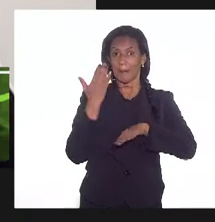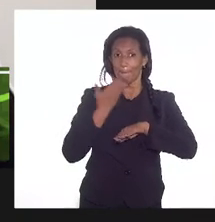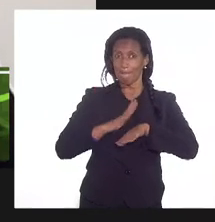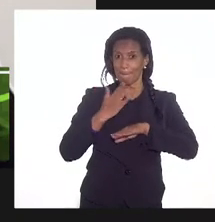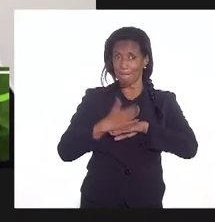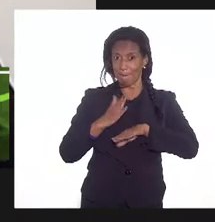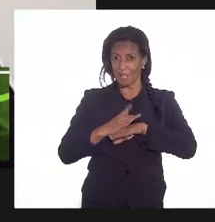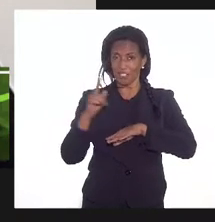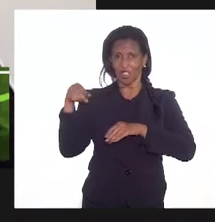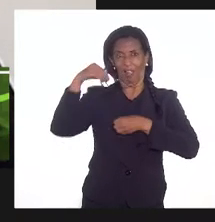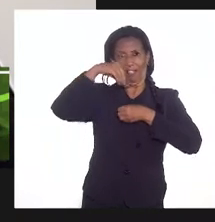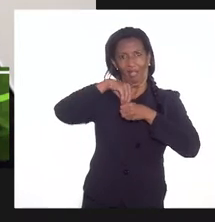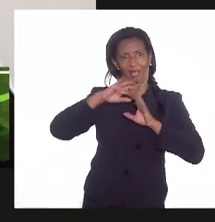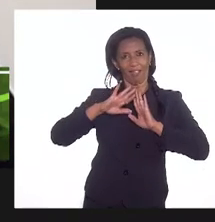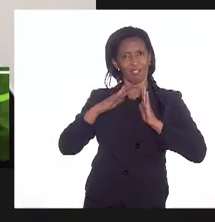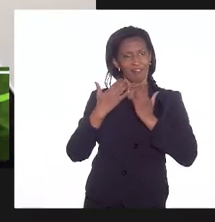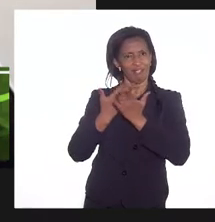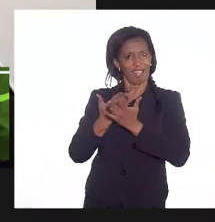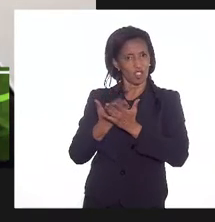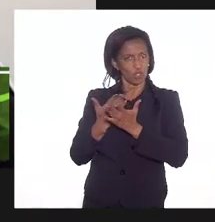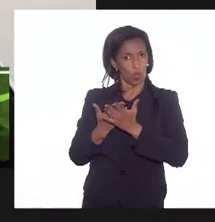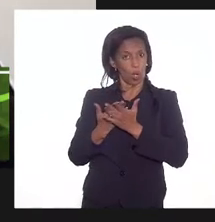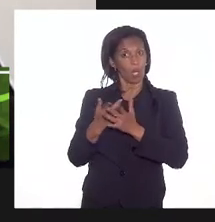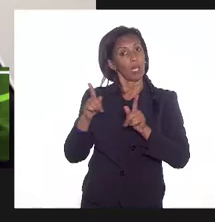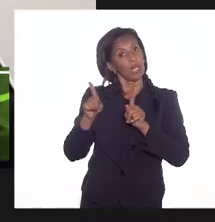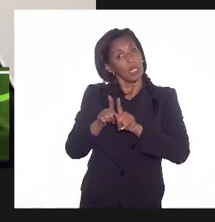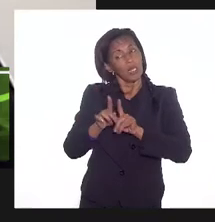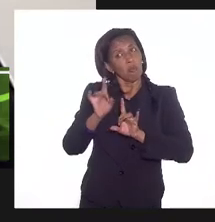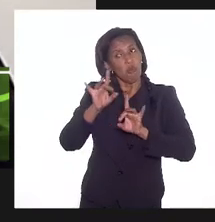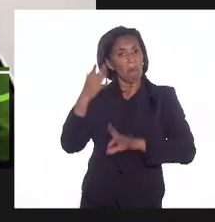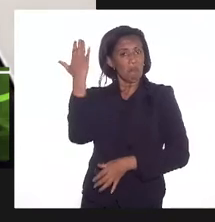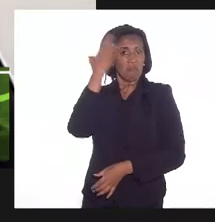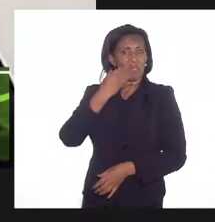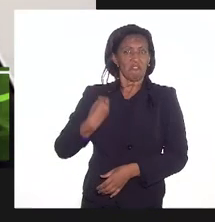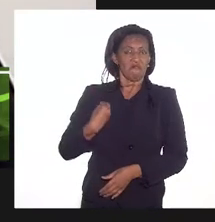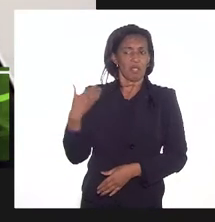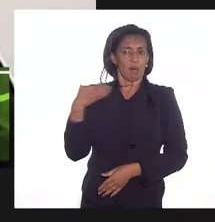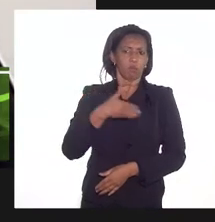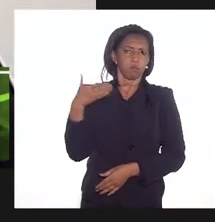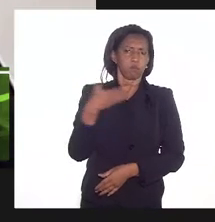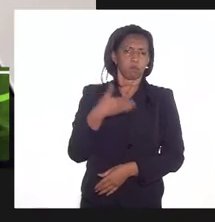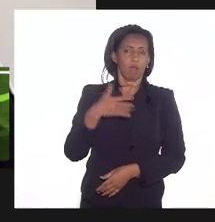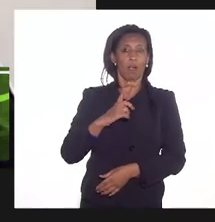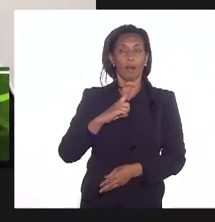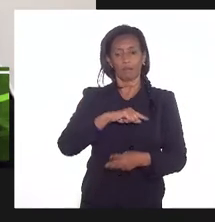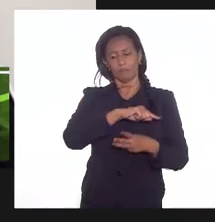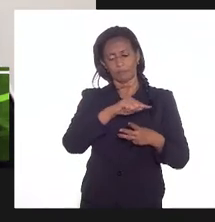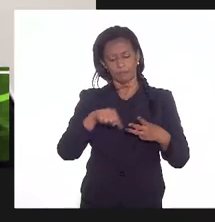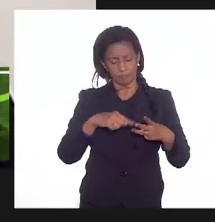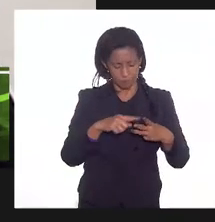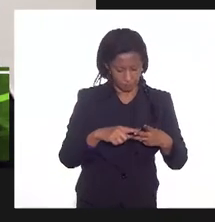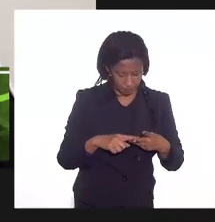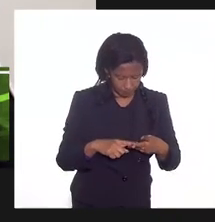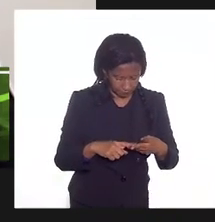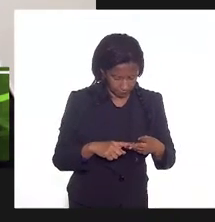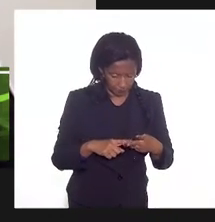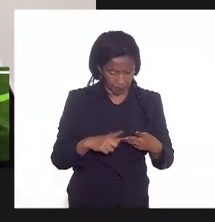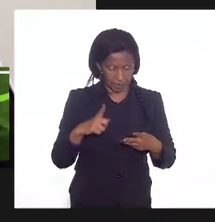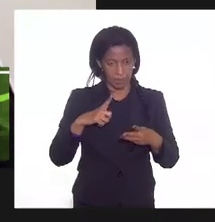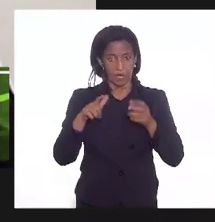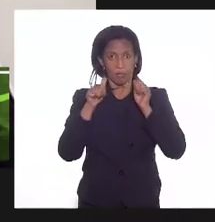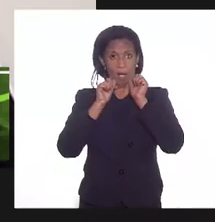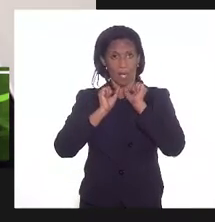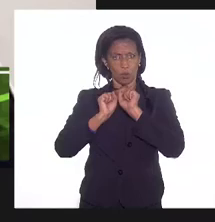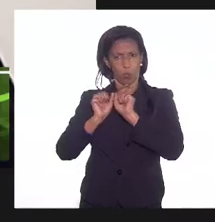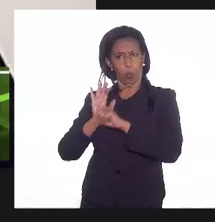na escola e a presencial temos dado assessoria